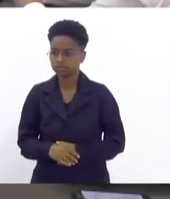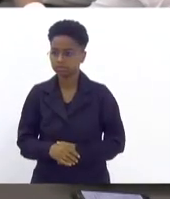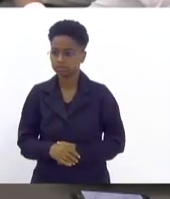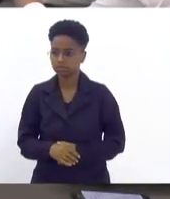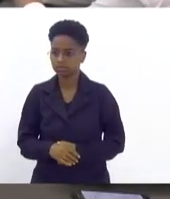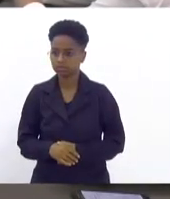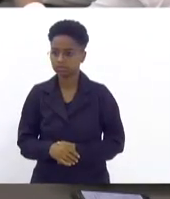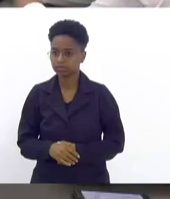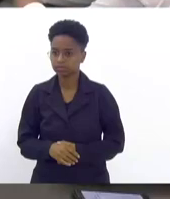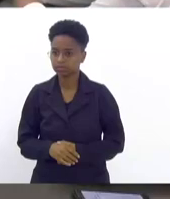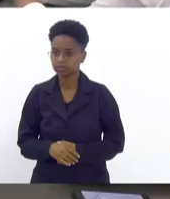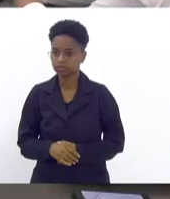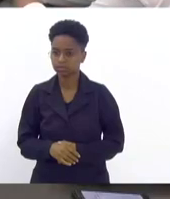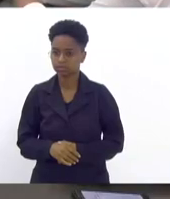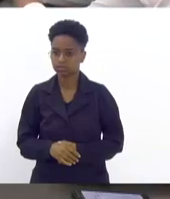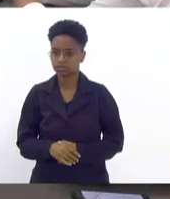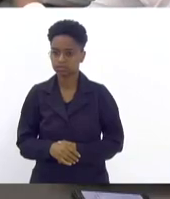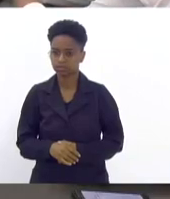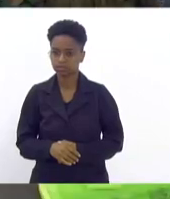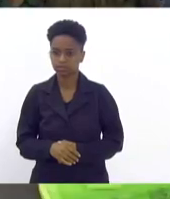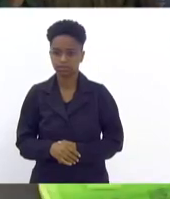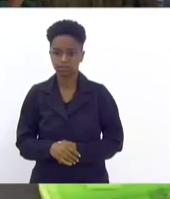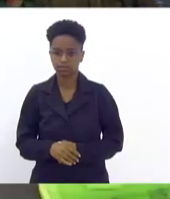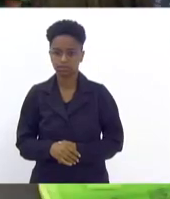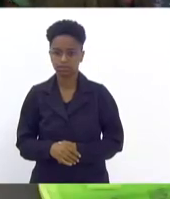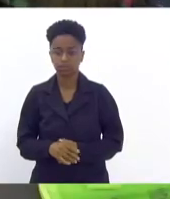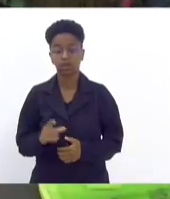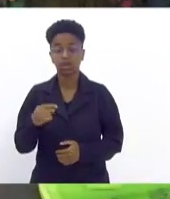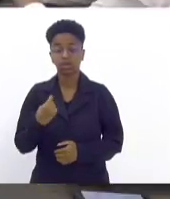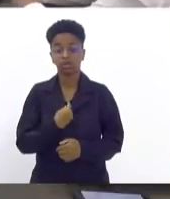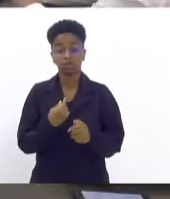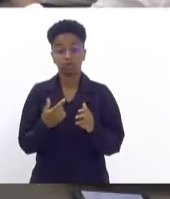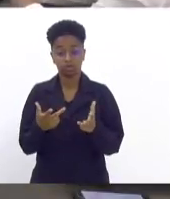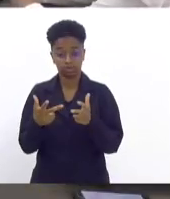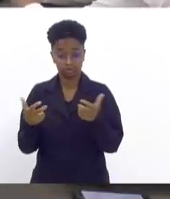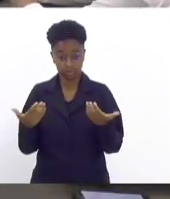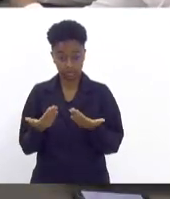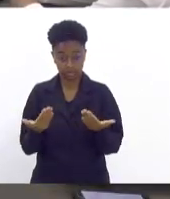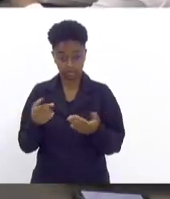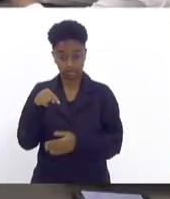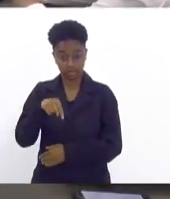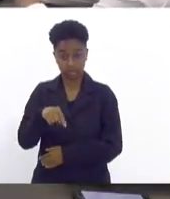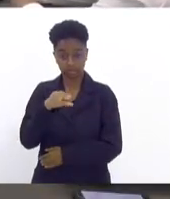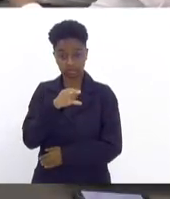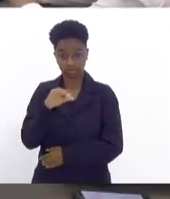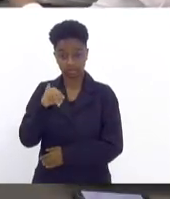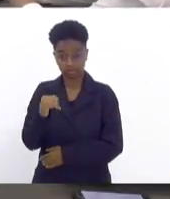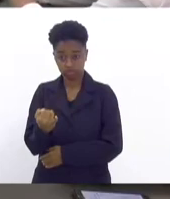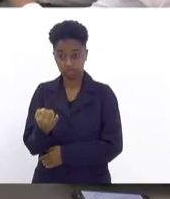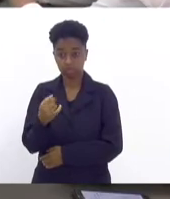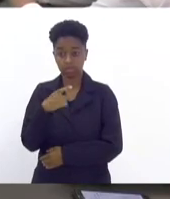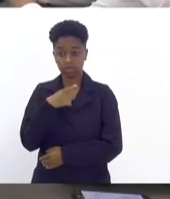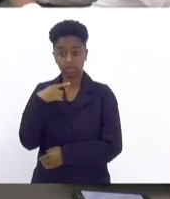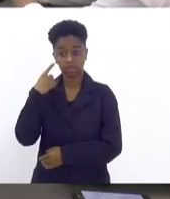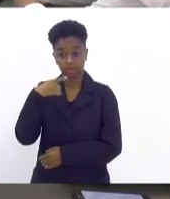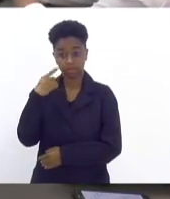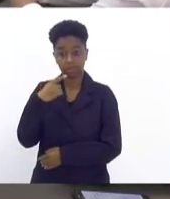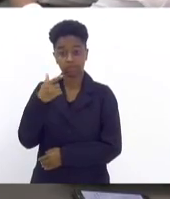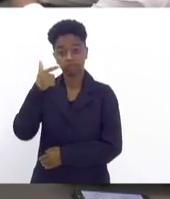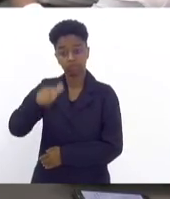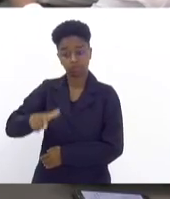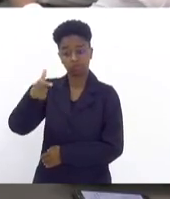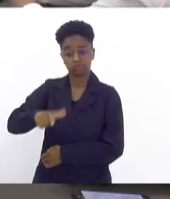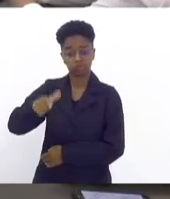mostrar produtividade. A gente está se deparando então, aqui na CCJ. Isso é um projeto de com um deputado que está replicando que os projetos. Eu vou